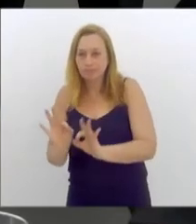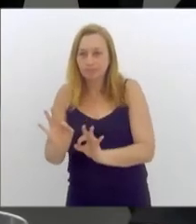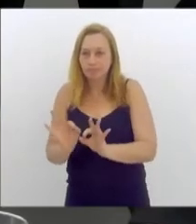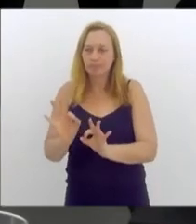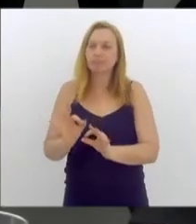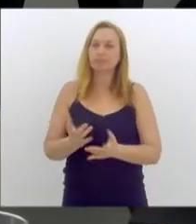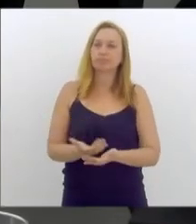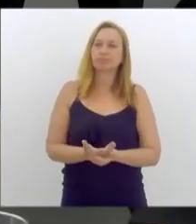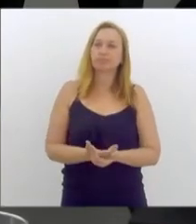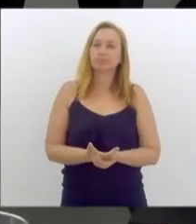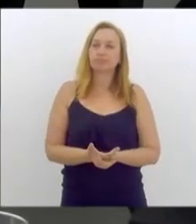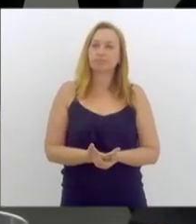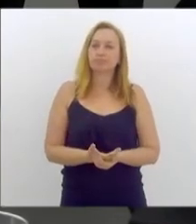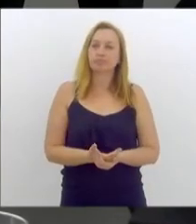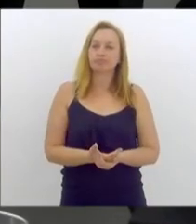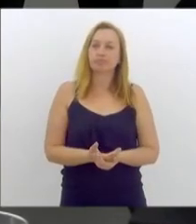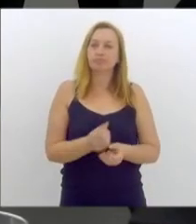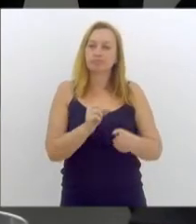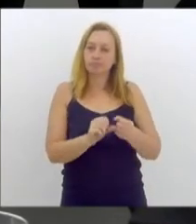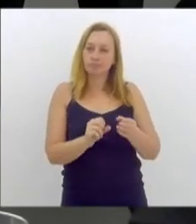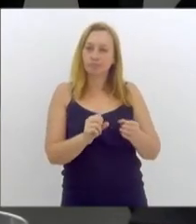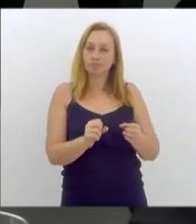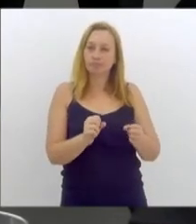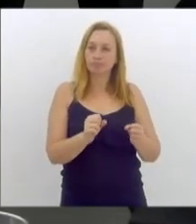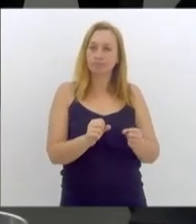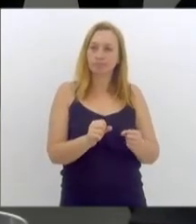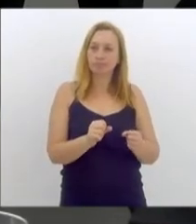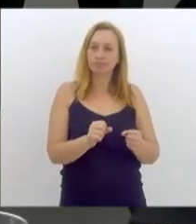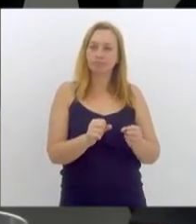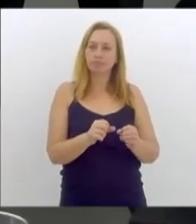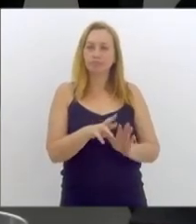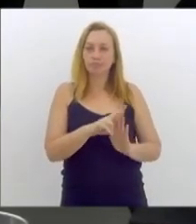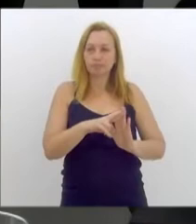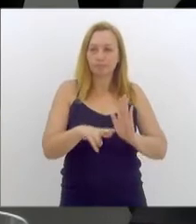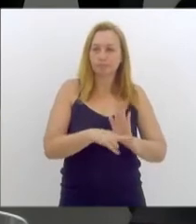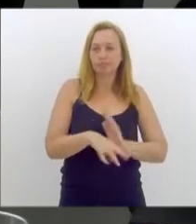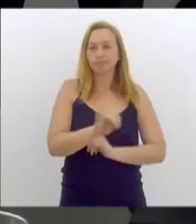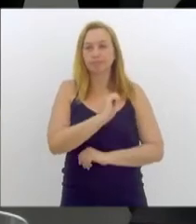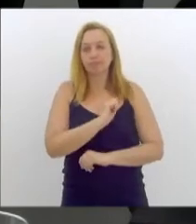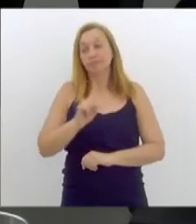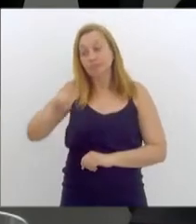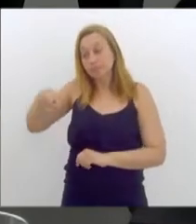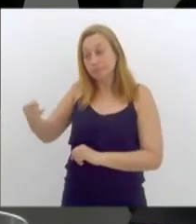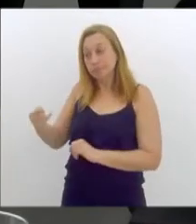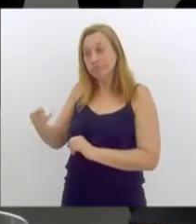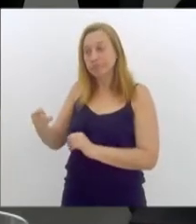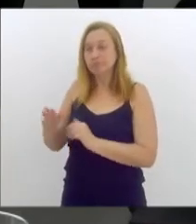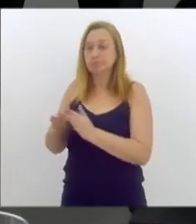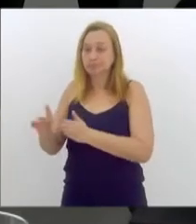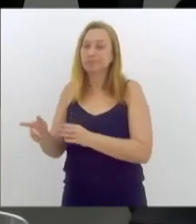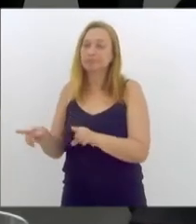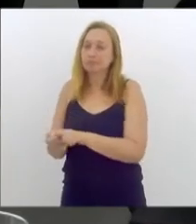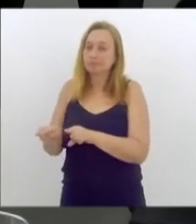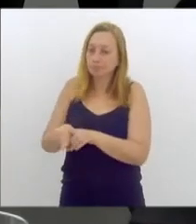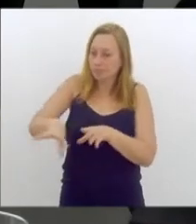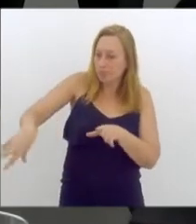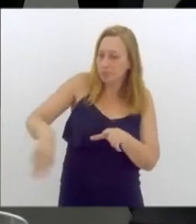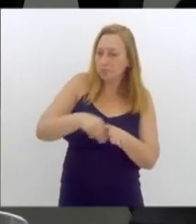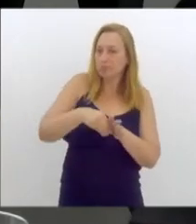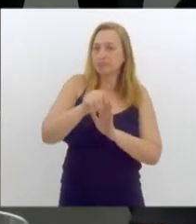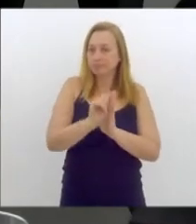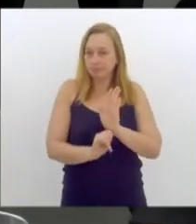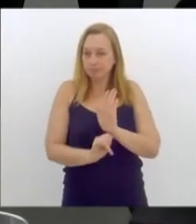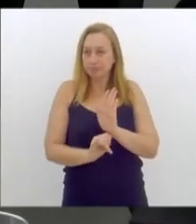reflete uma parte do que foi feito da homologação do regime mas tem outra parte que precisa também é ser incluída no relatório